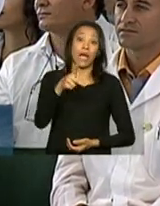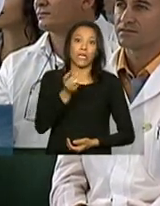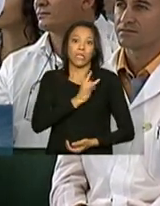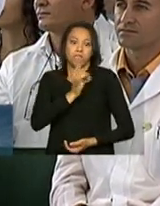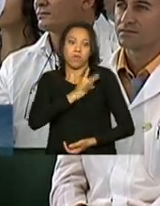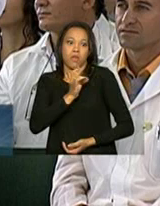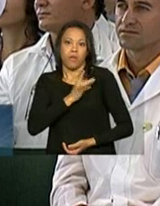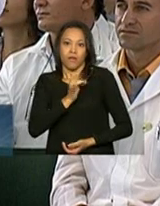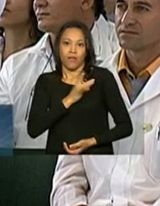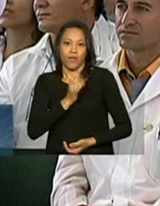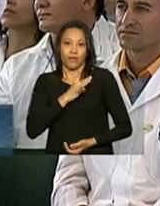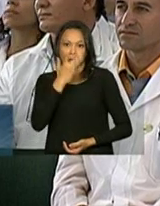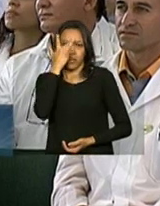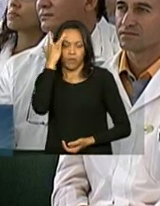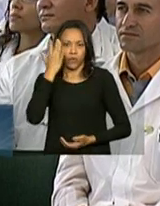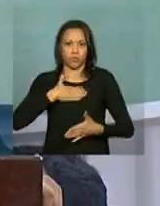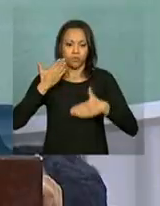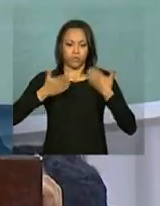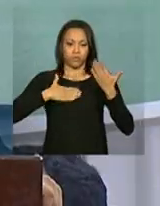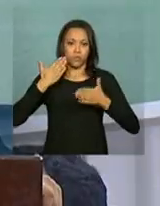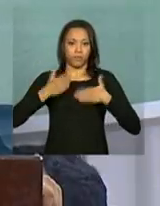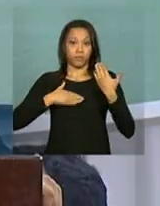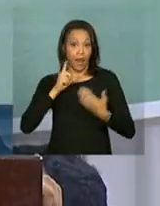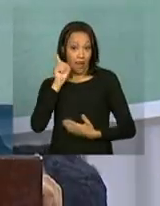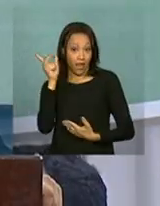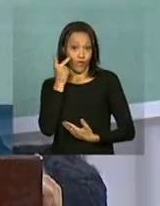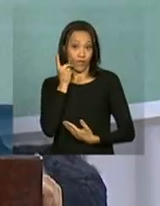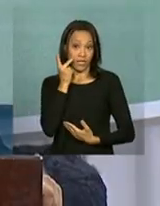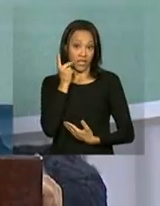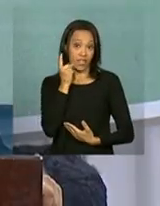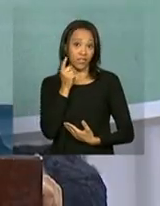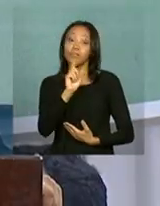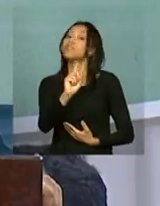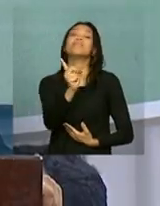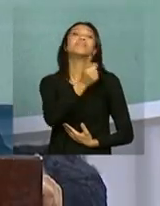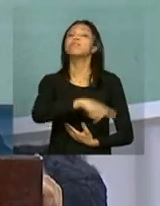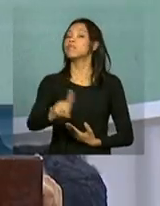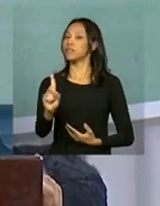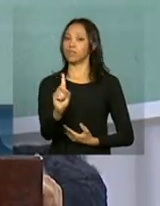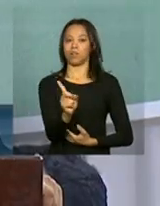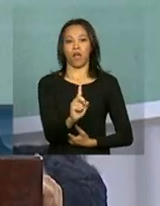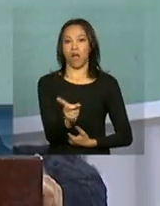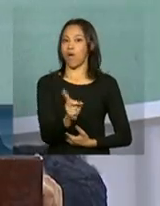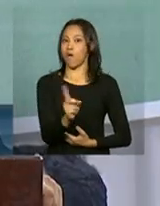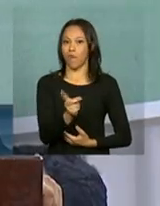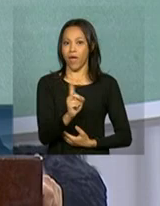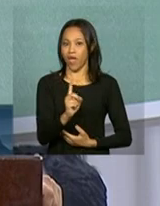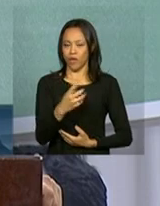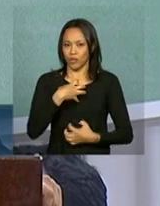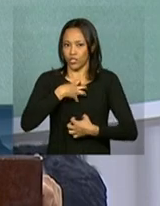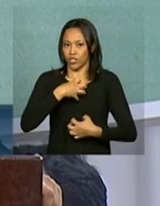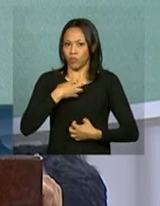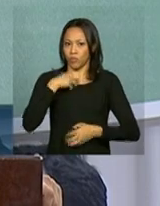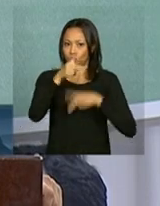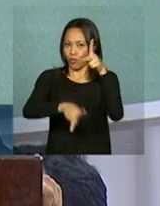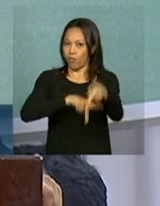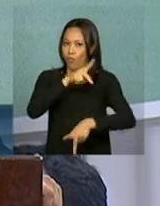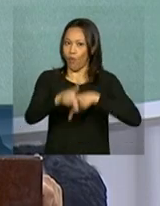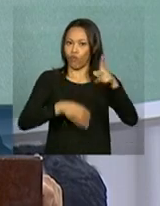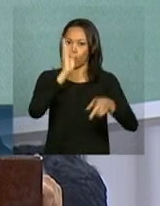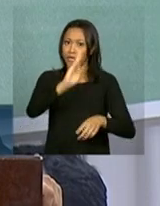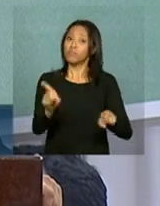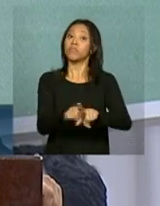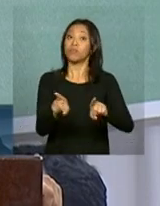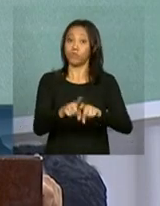xenofobia que te recebeu em Fortaleza não representa o espírito nem do povo brasileiro, nem da maioria dos